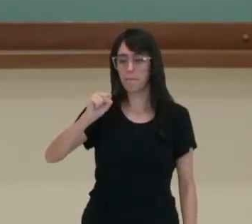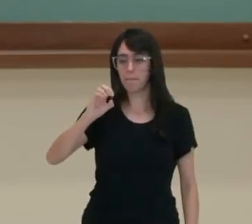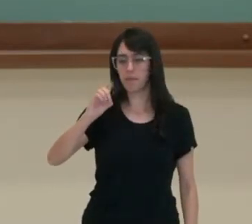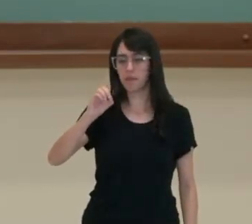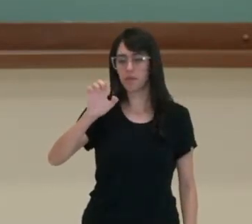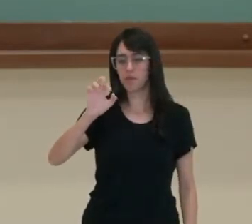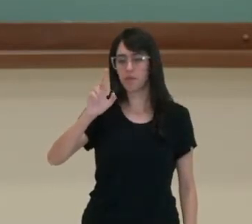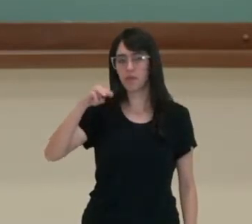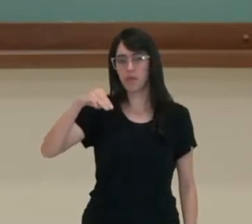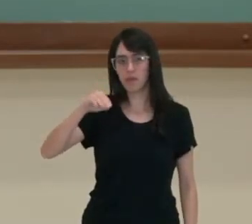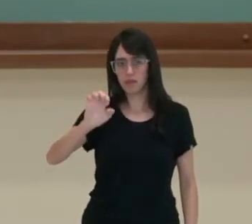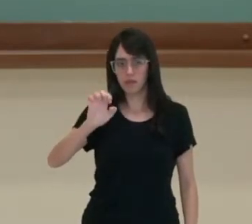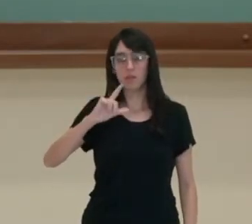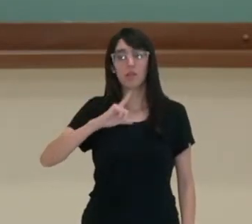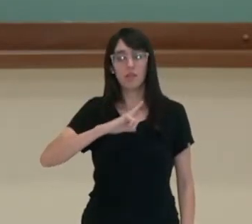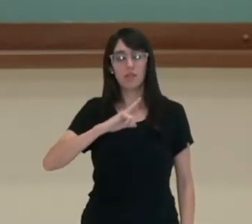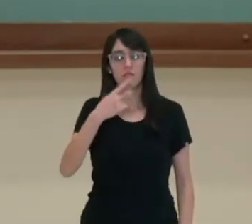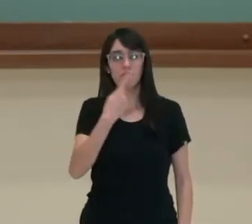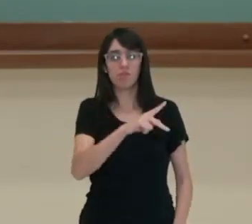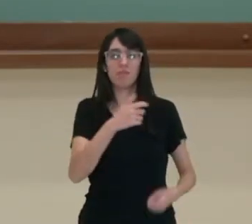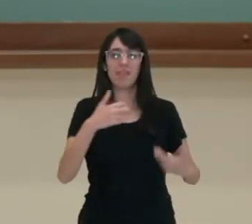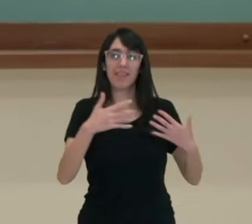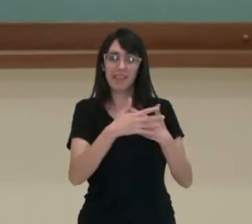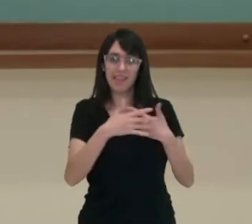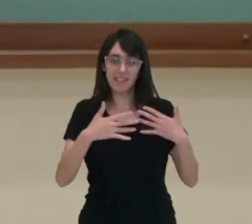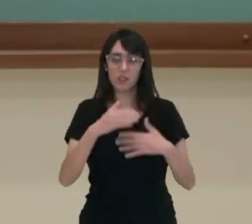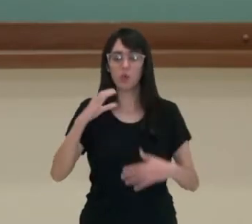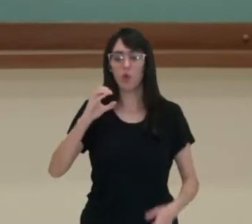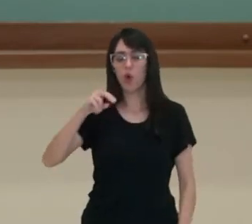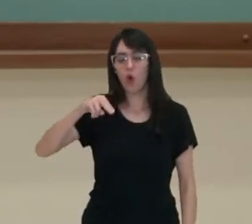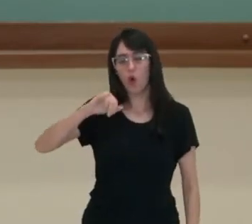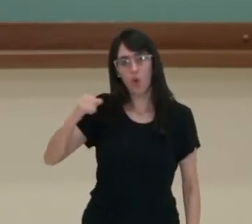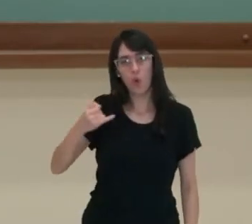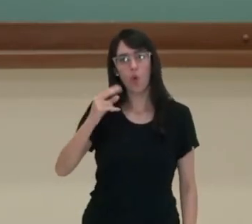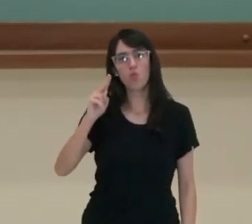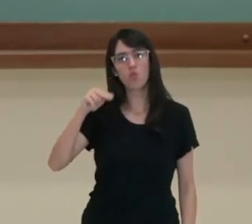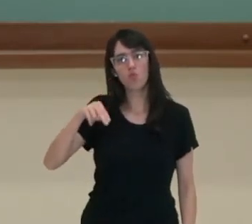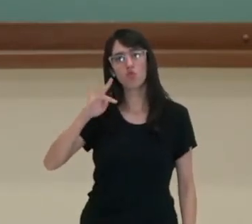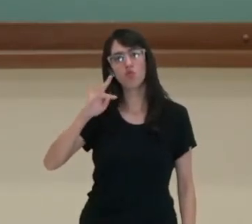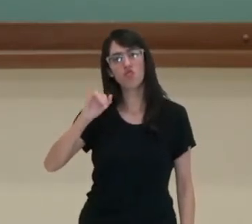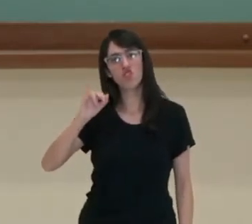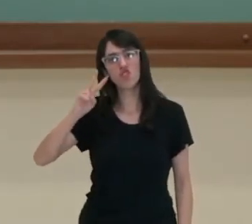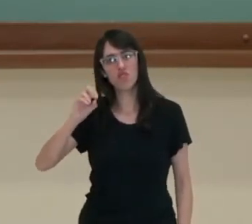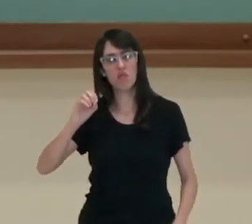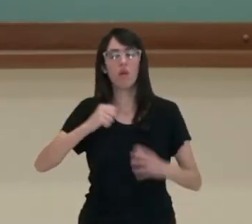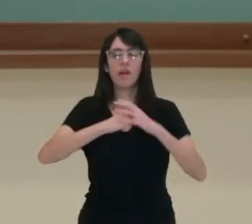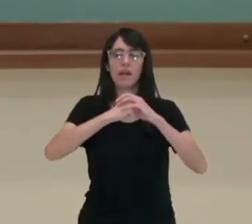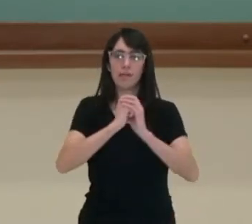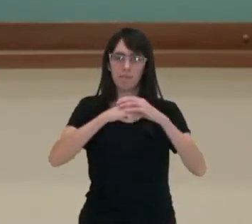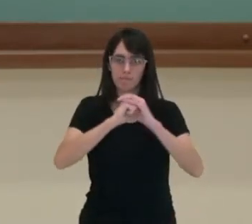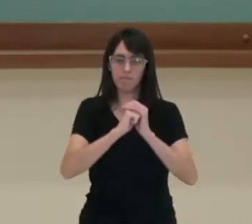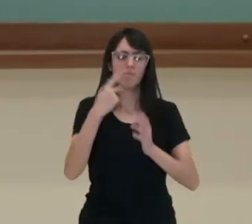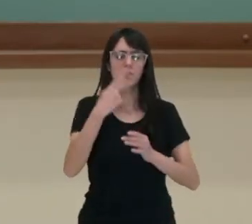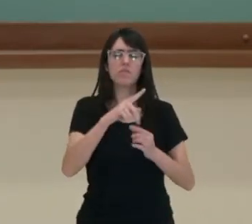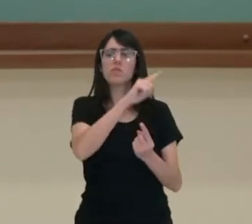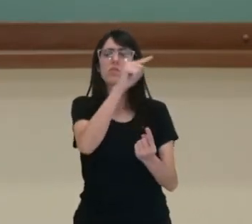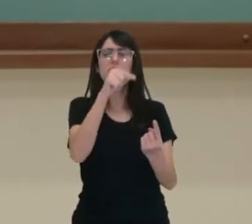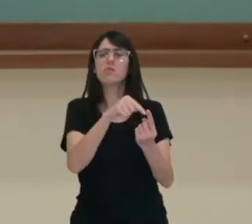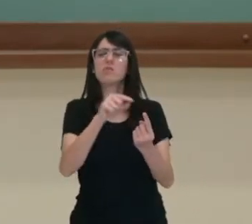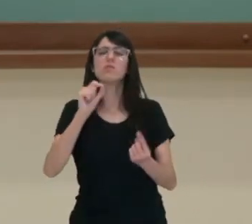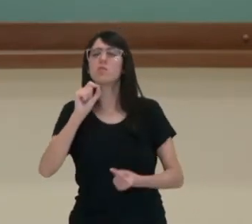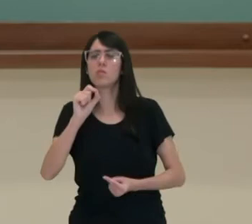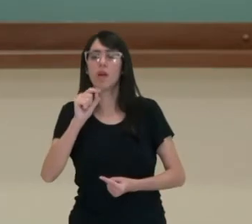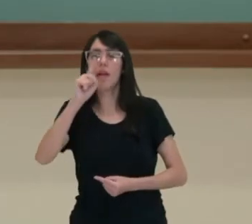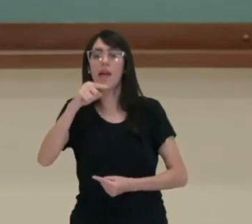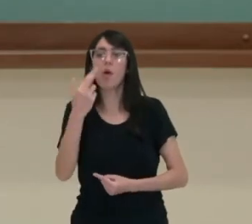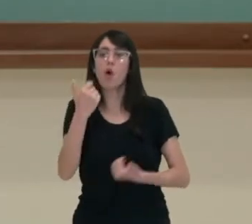tecido conjuntivo cartilaginoso. Qual é a função dele? Ele tem uma função de suporte, né? Então,